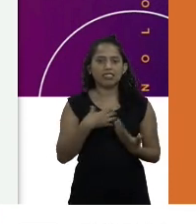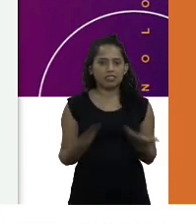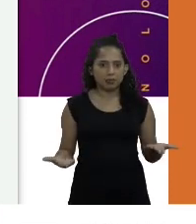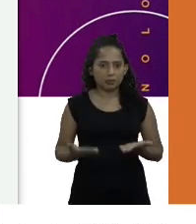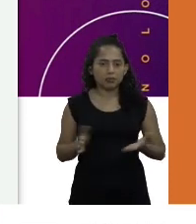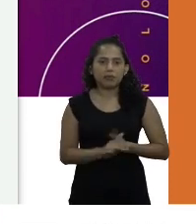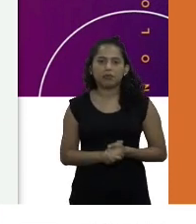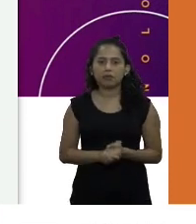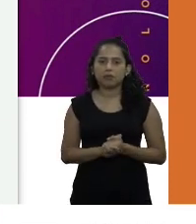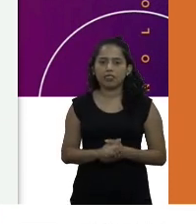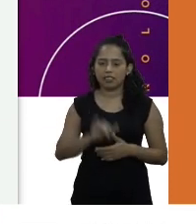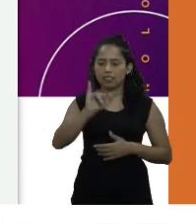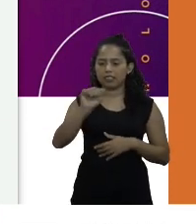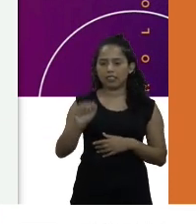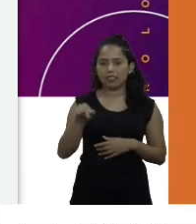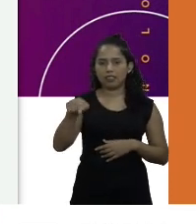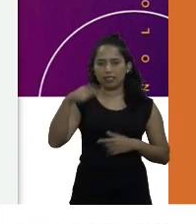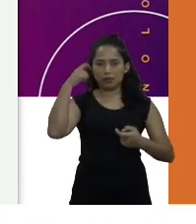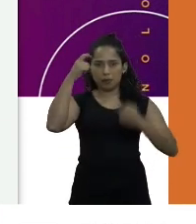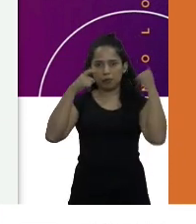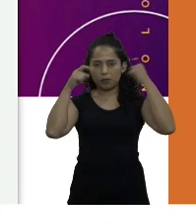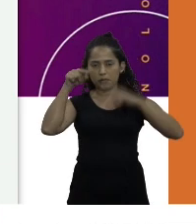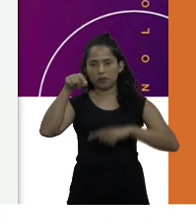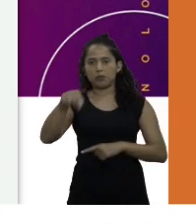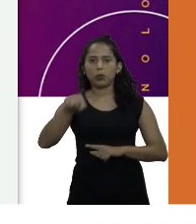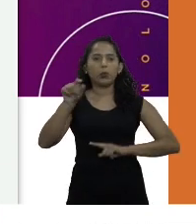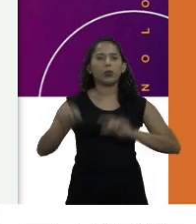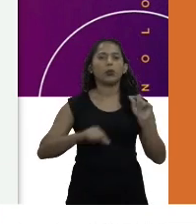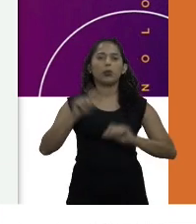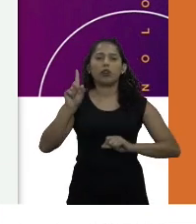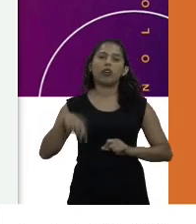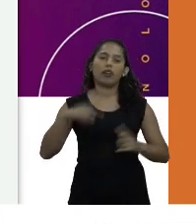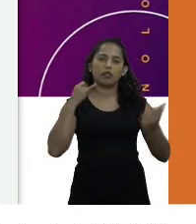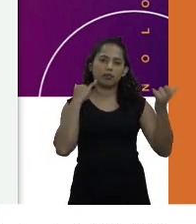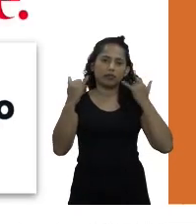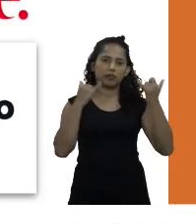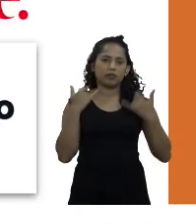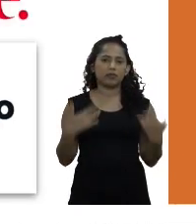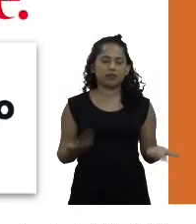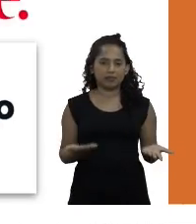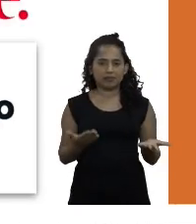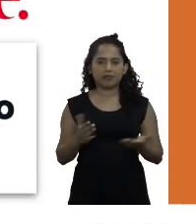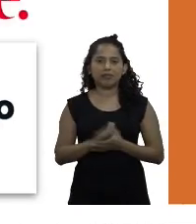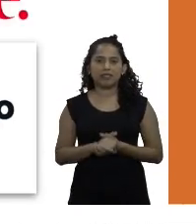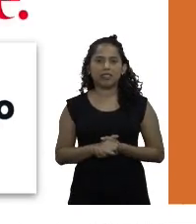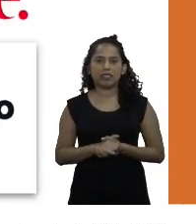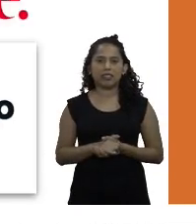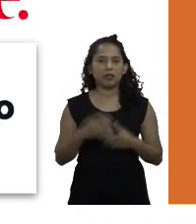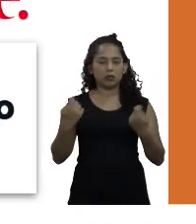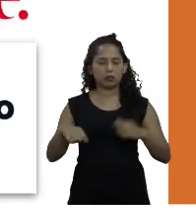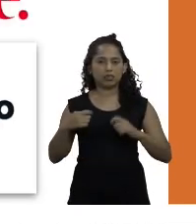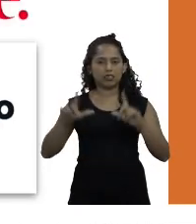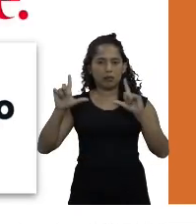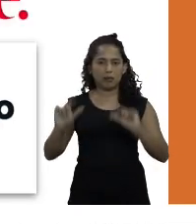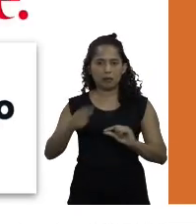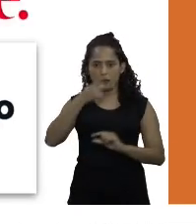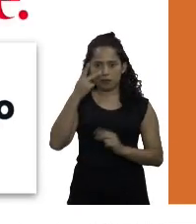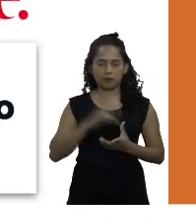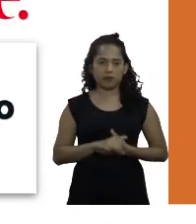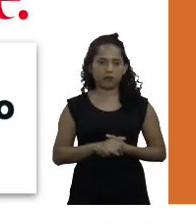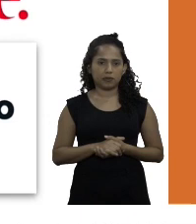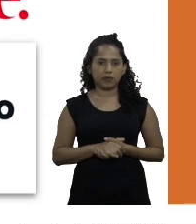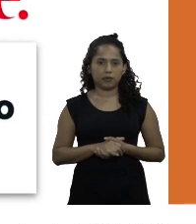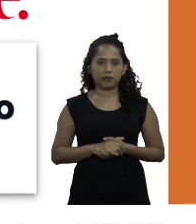a inteligência artificial se preocupa com aquilo que são os dados, né, que precisam menos das pessoas. Mas, afinal de